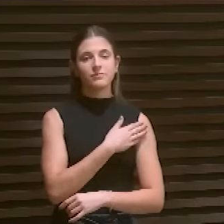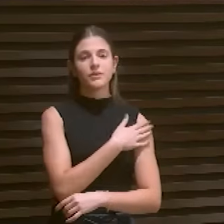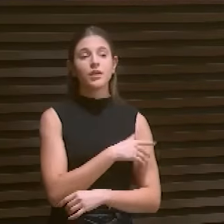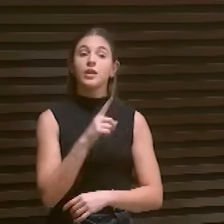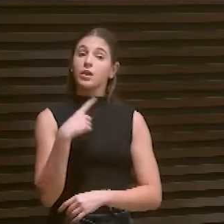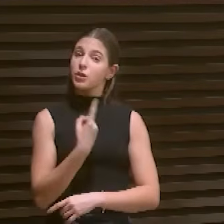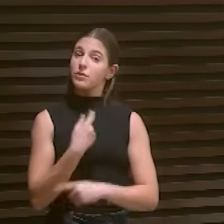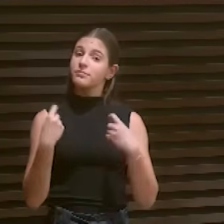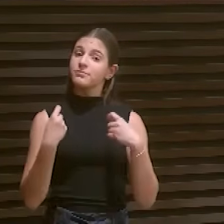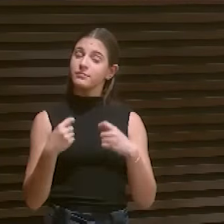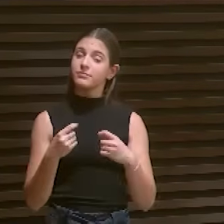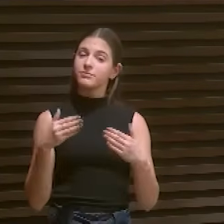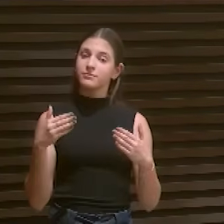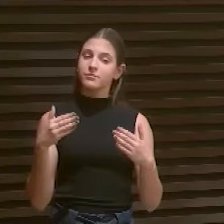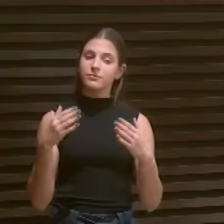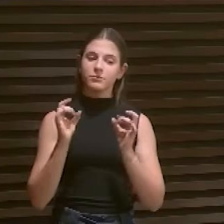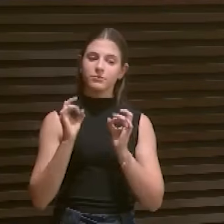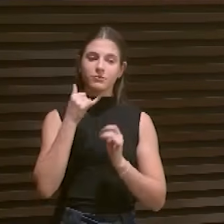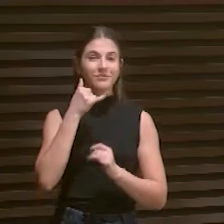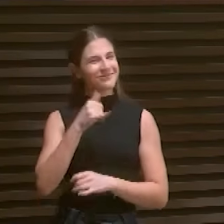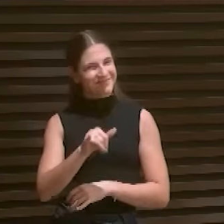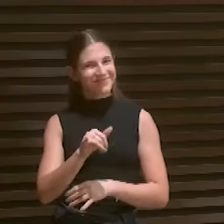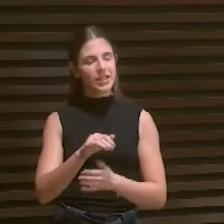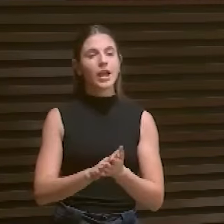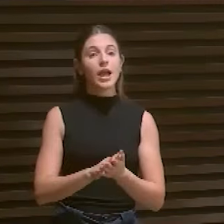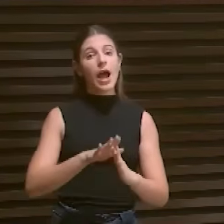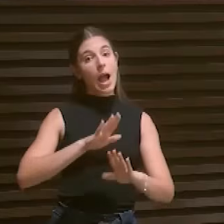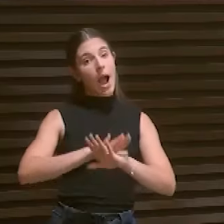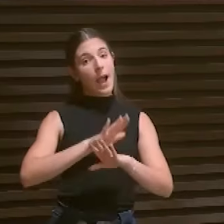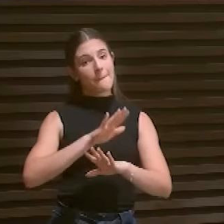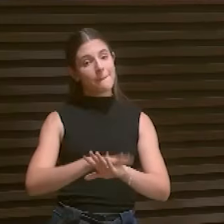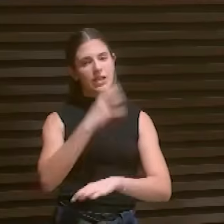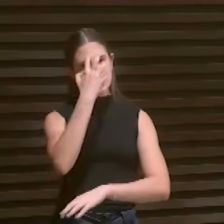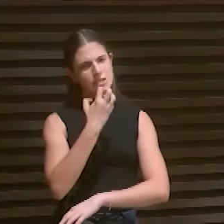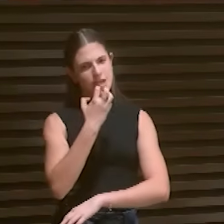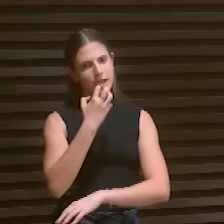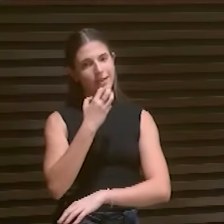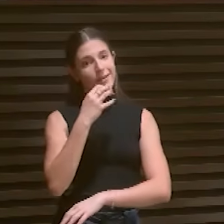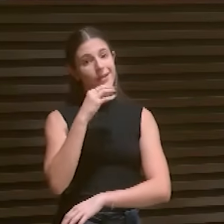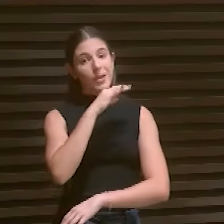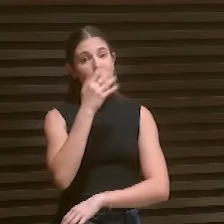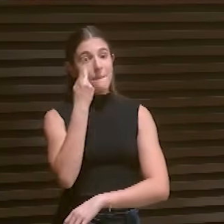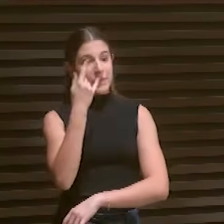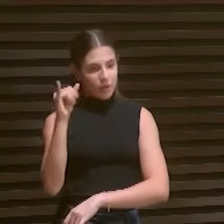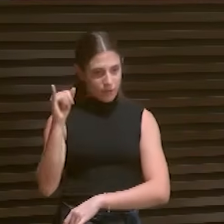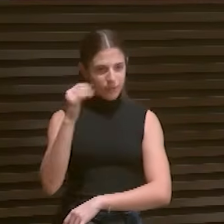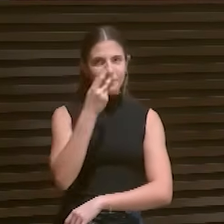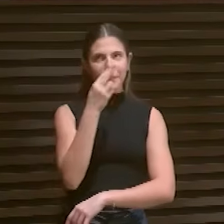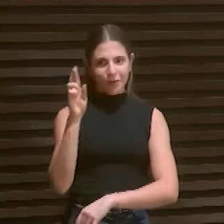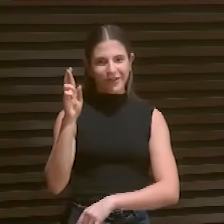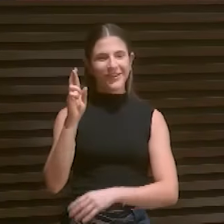evitar. É talvez a mais séria e terrível tentação das três elencadas no versículo